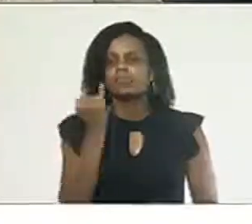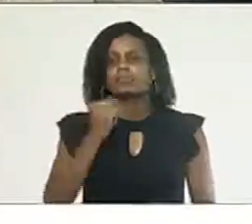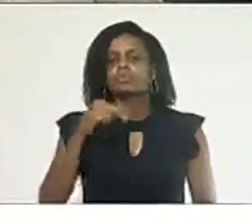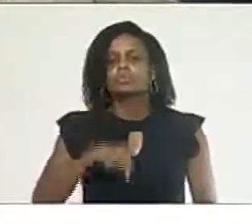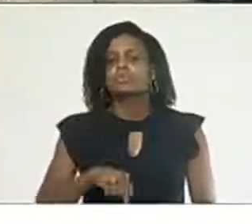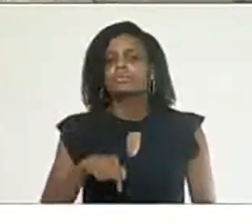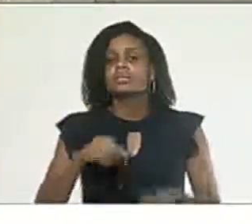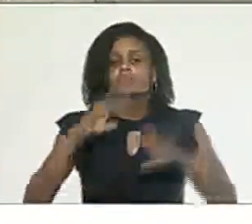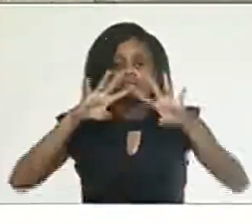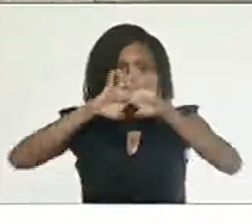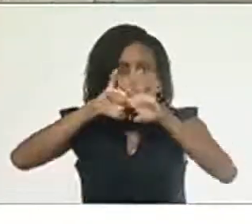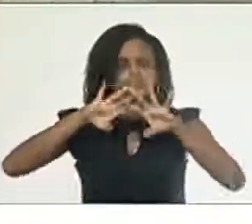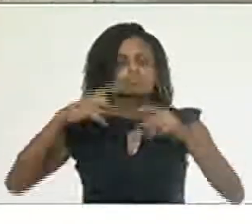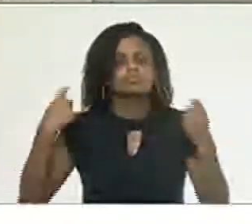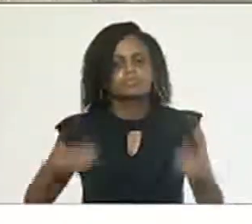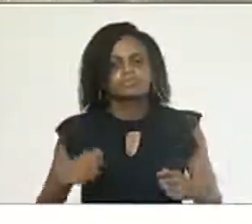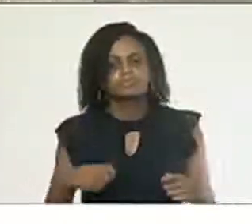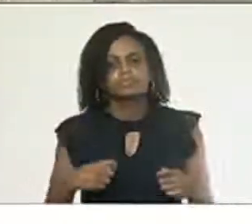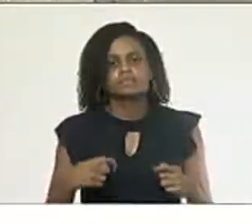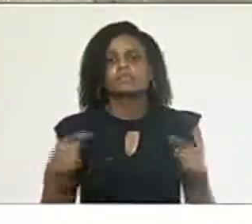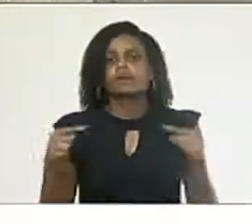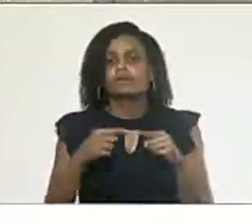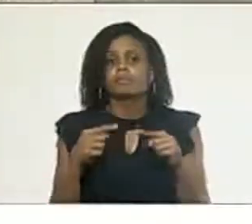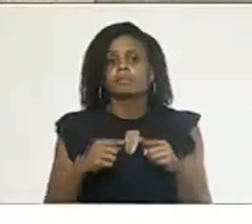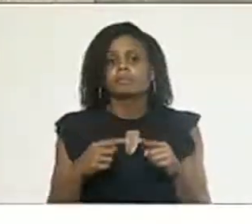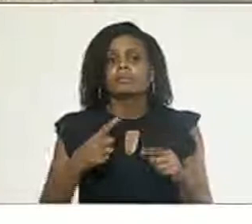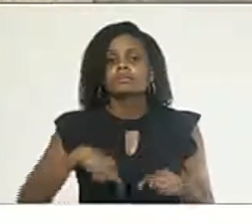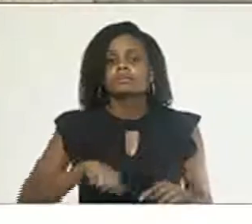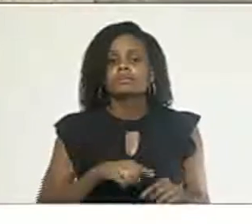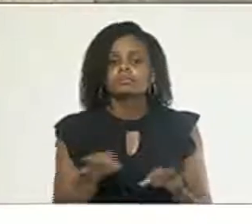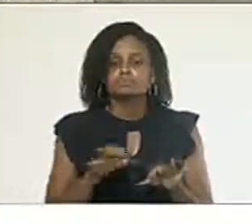casa tenha transparência. Nesse sentido também,